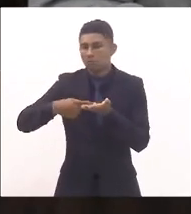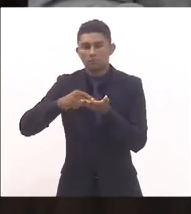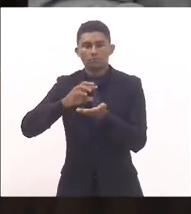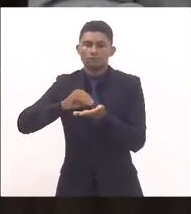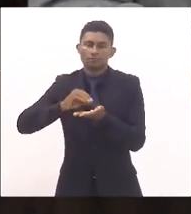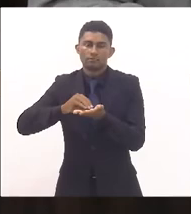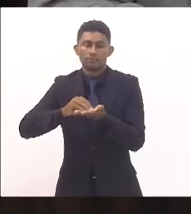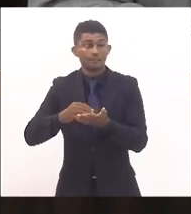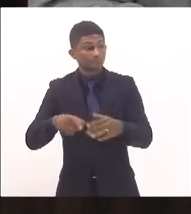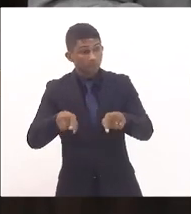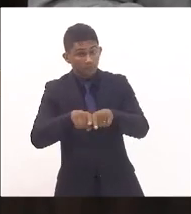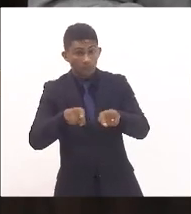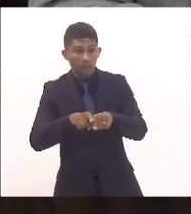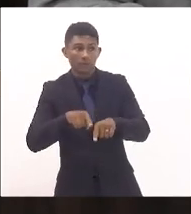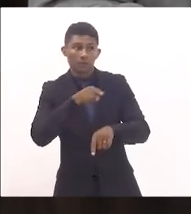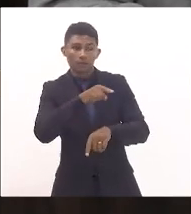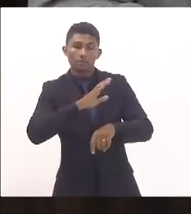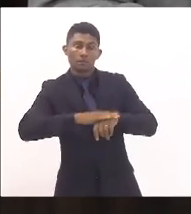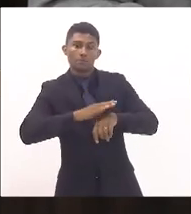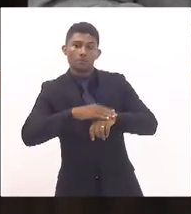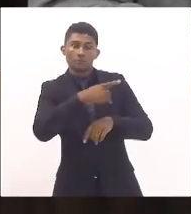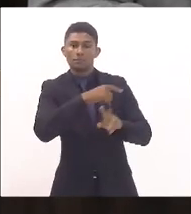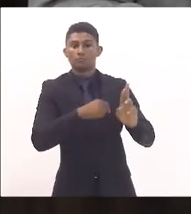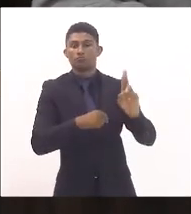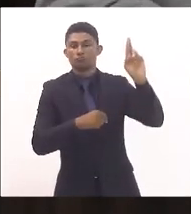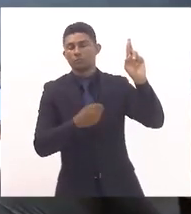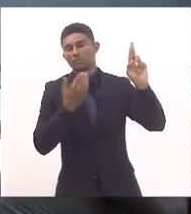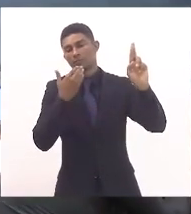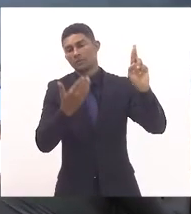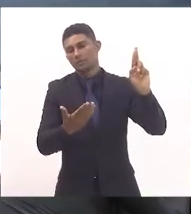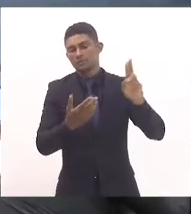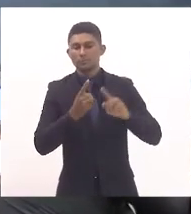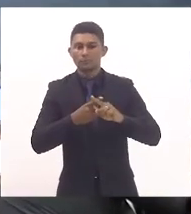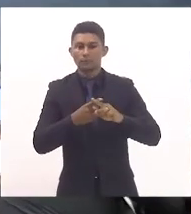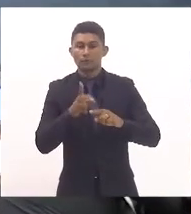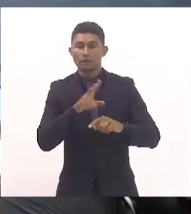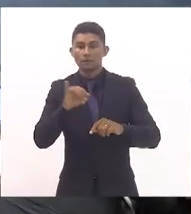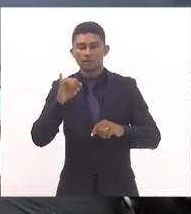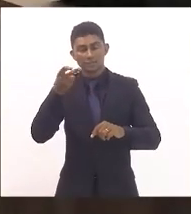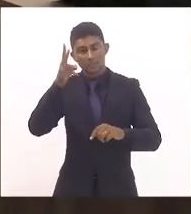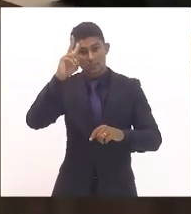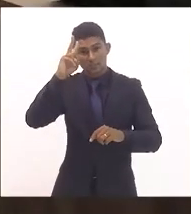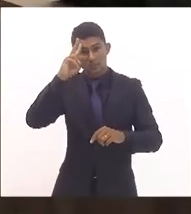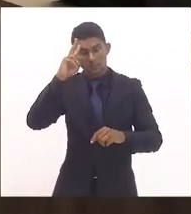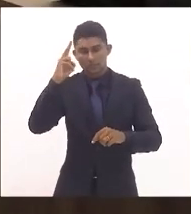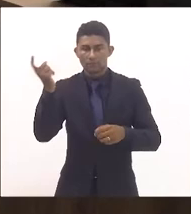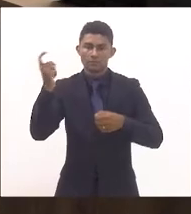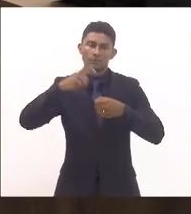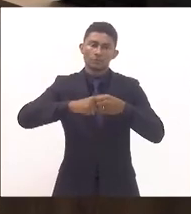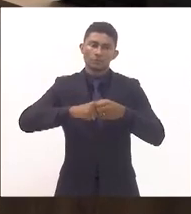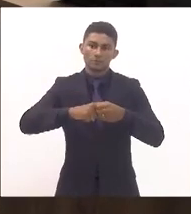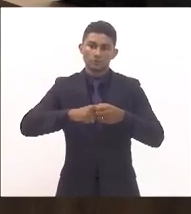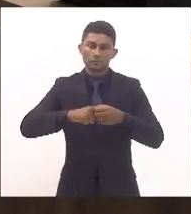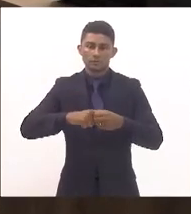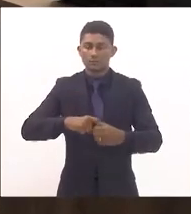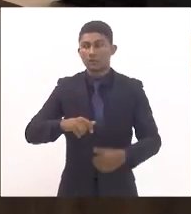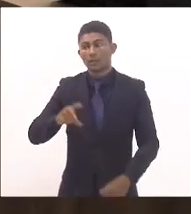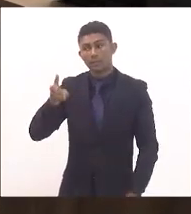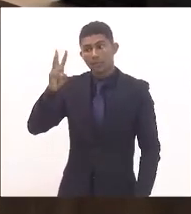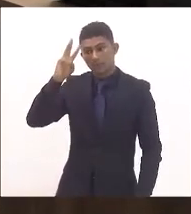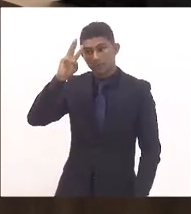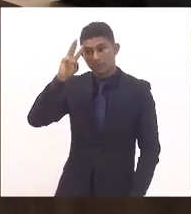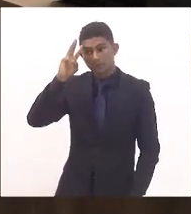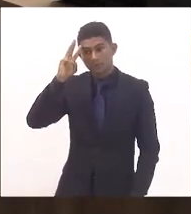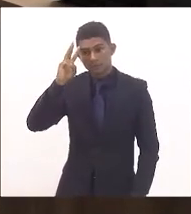autor também solicitou, porque já que estará de volta na segunda-feira, via que volta, se submeteu a